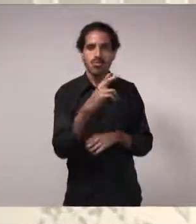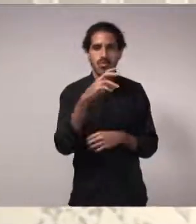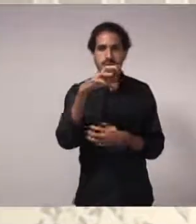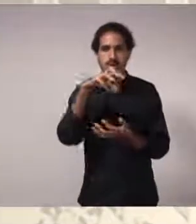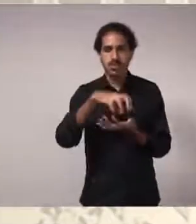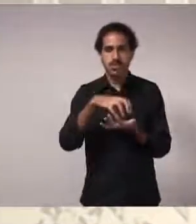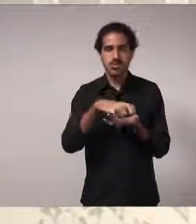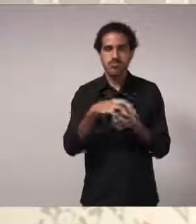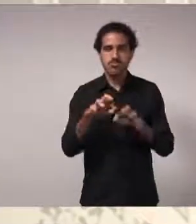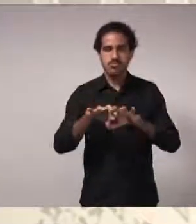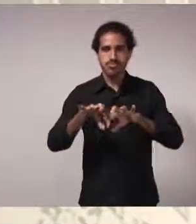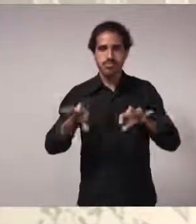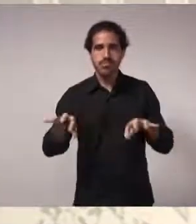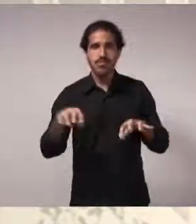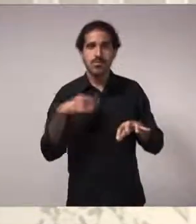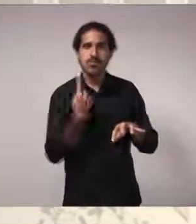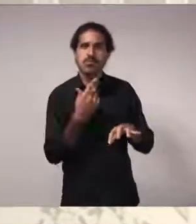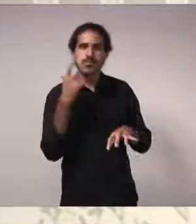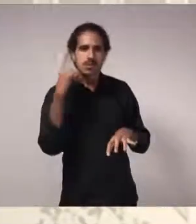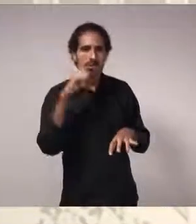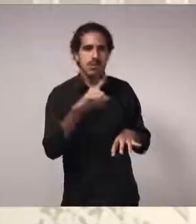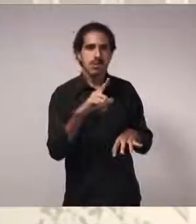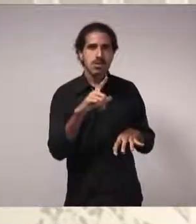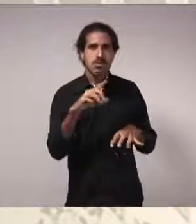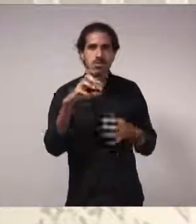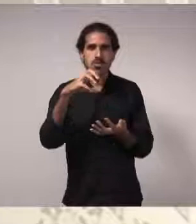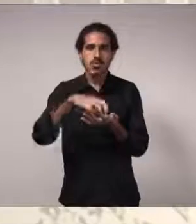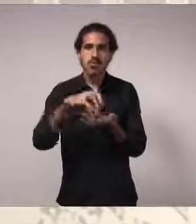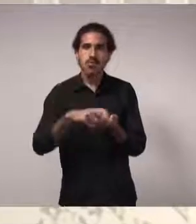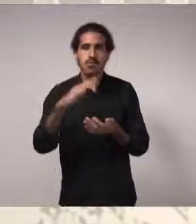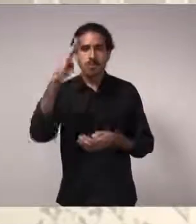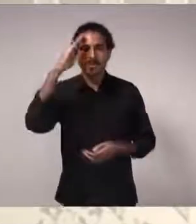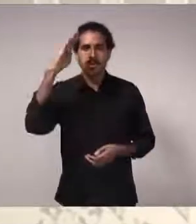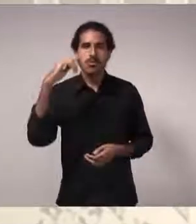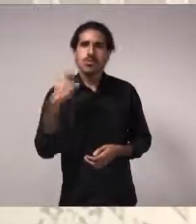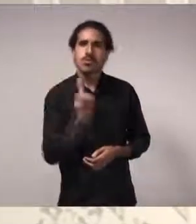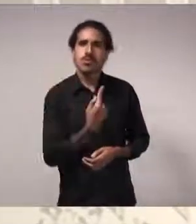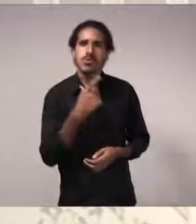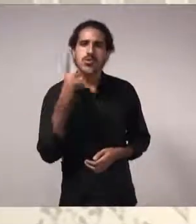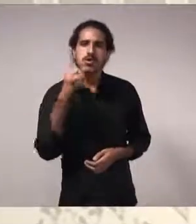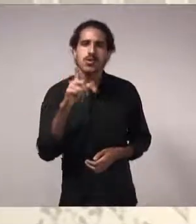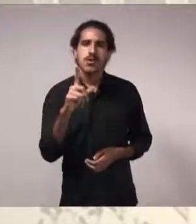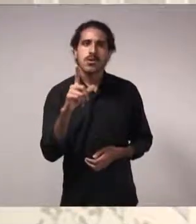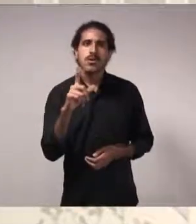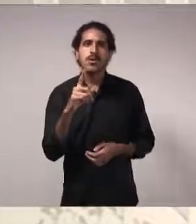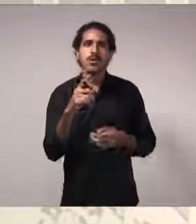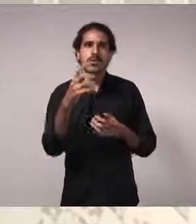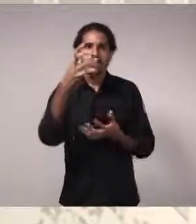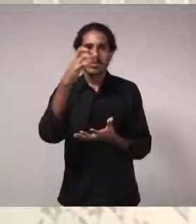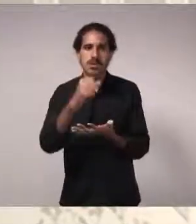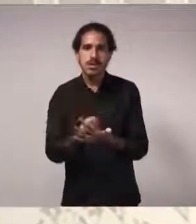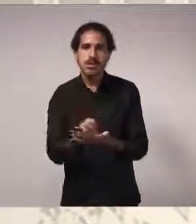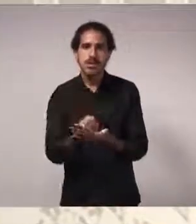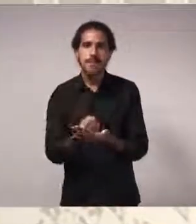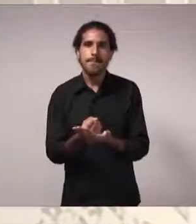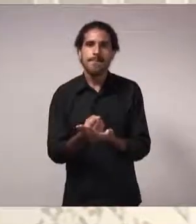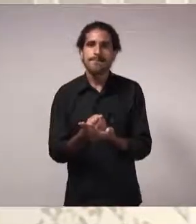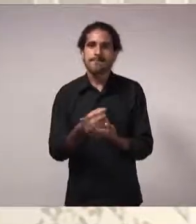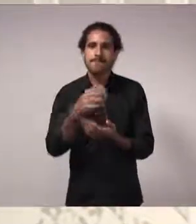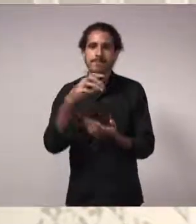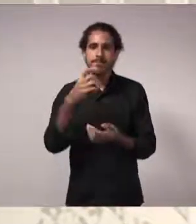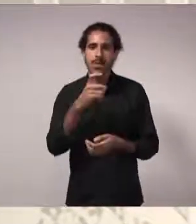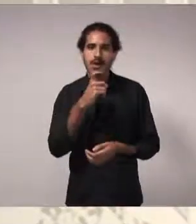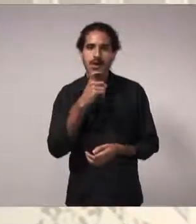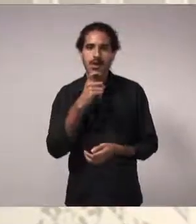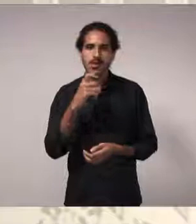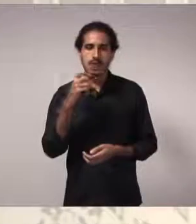essas ações, né, nós podemos, no edifício principal, com a instalação basicamente de splits, para poder desligar a central de água gelada, nós passamos